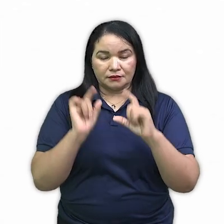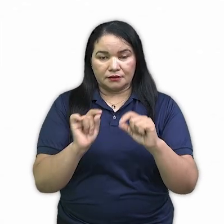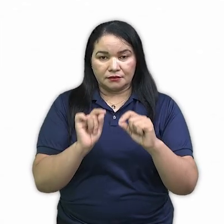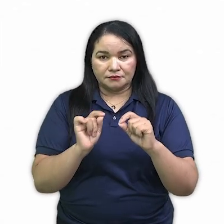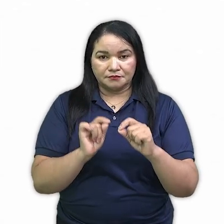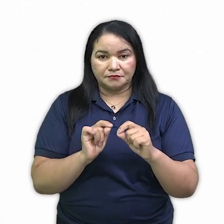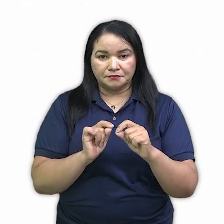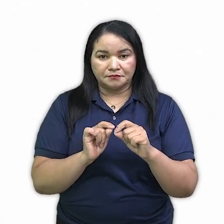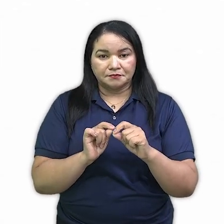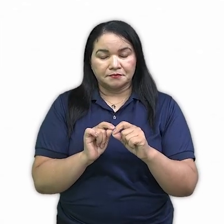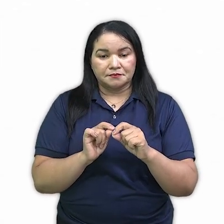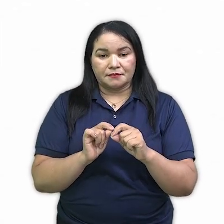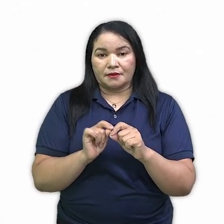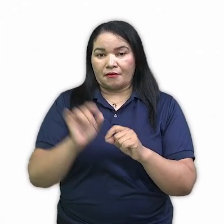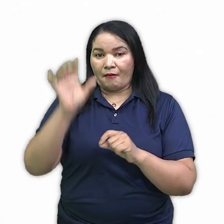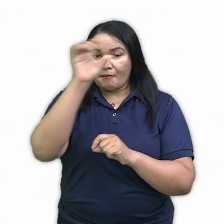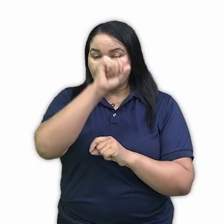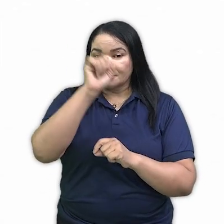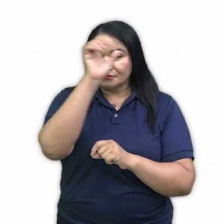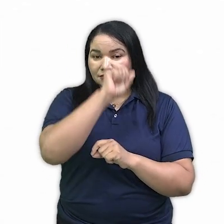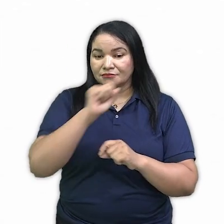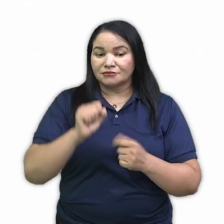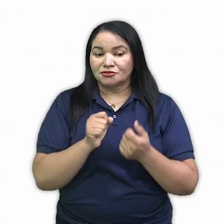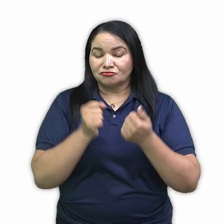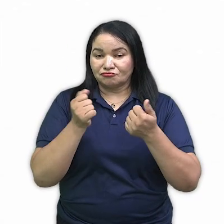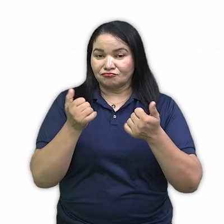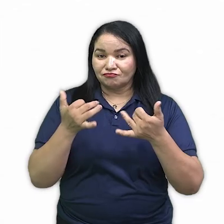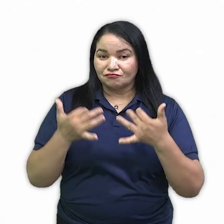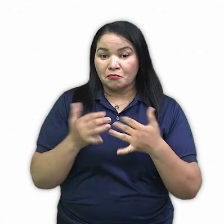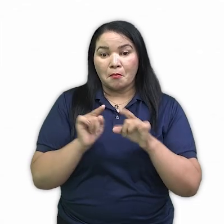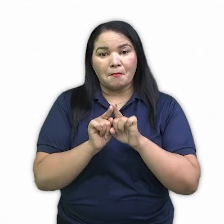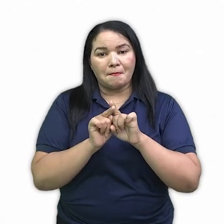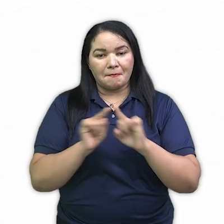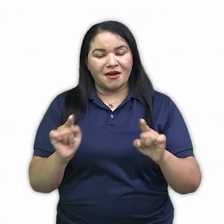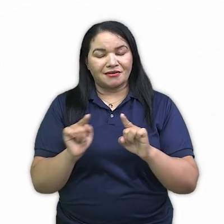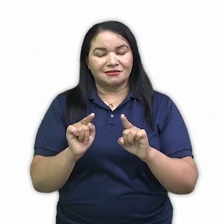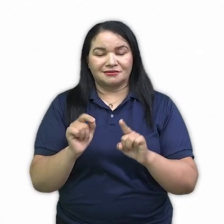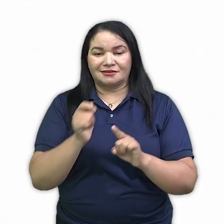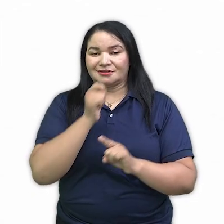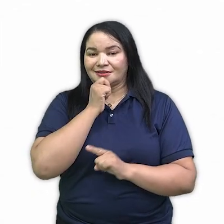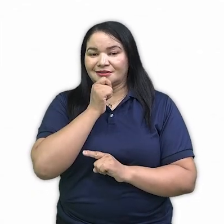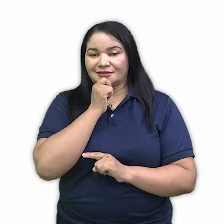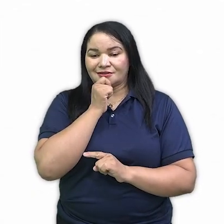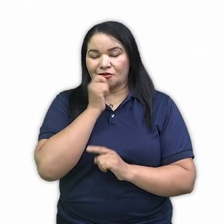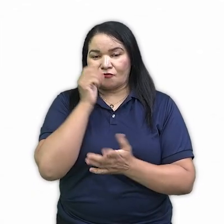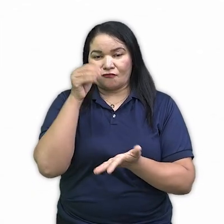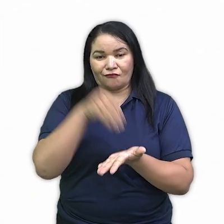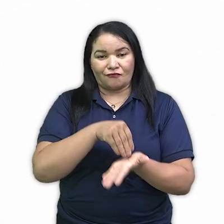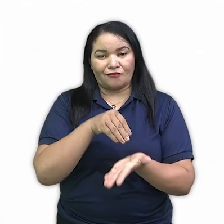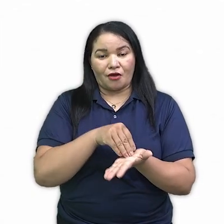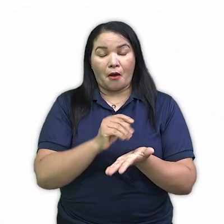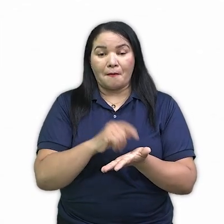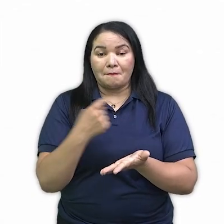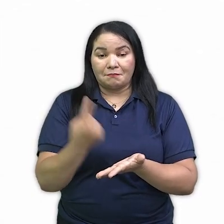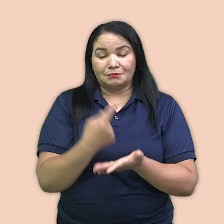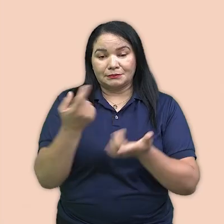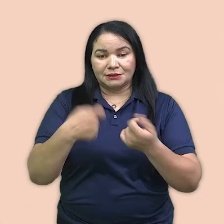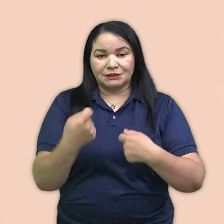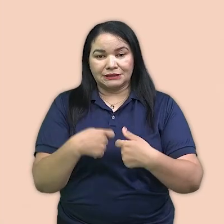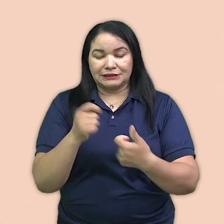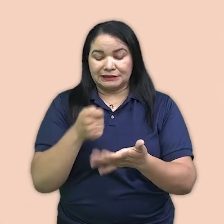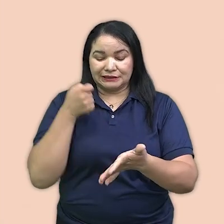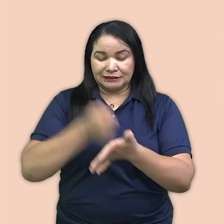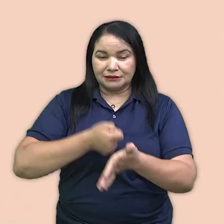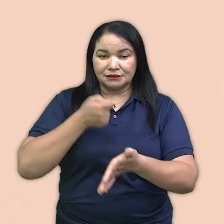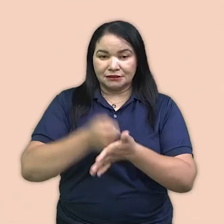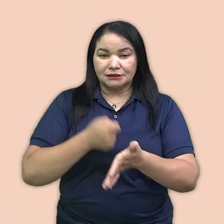lição deveria ter sido aprendida, mas a gente sabe que não é bem assim ainda. Na nossa sociedade, a gente precisa lutar